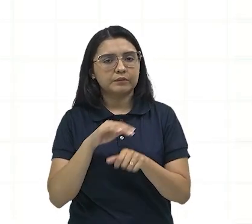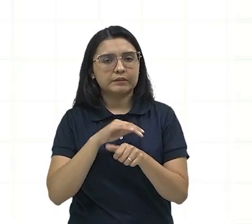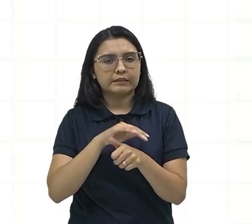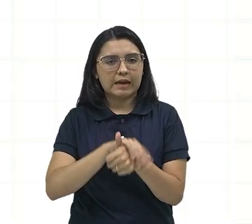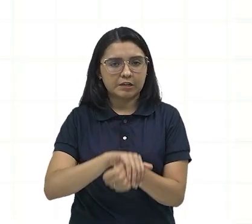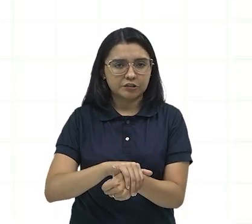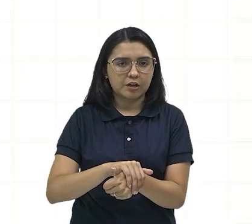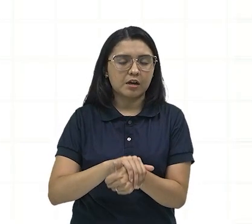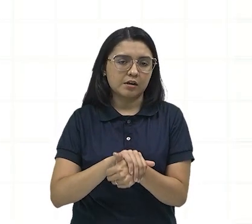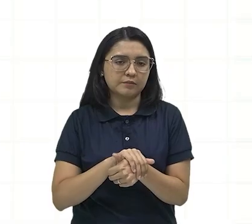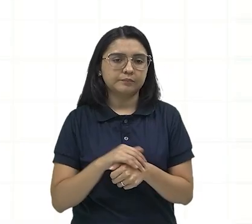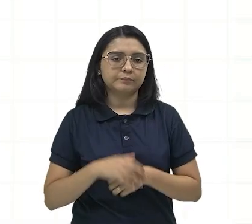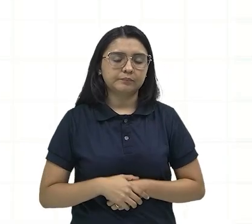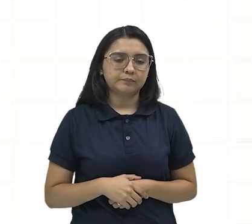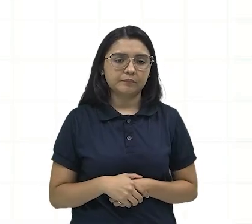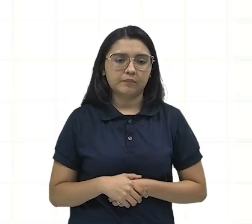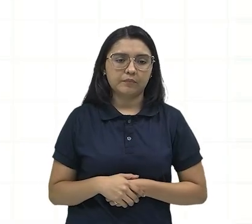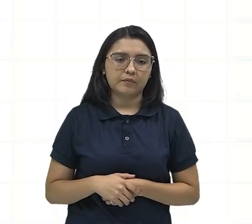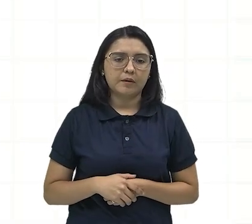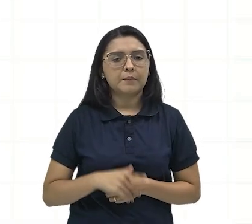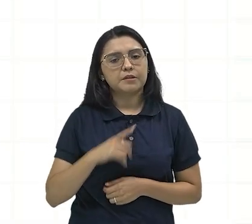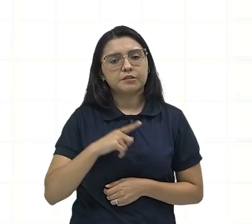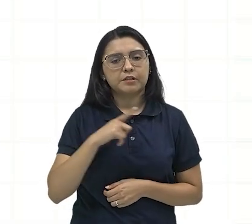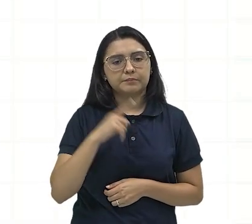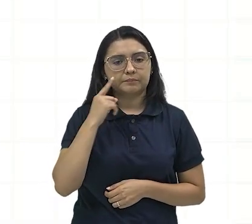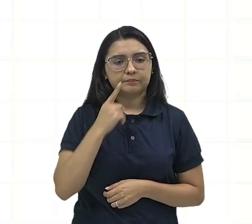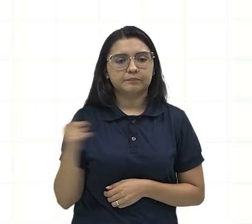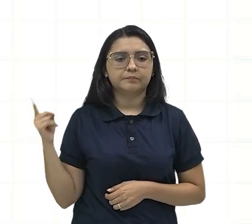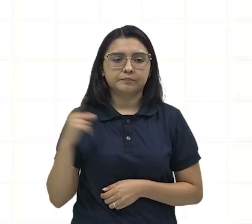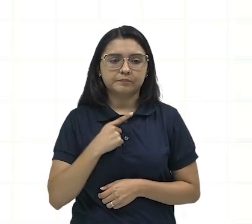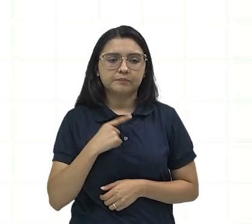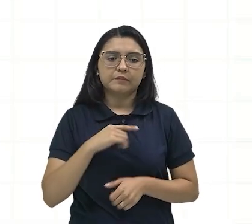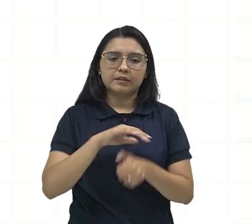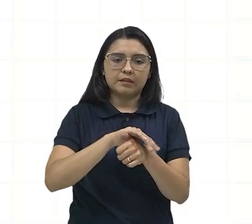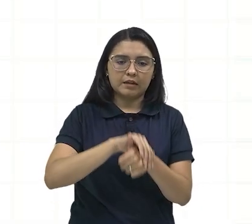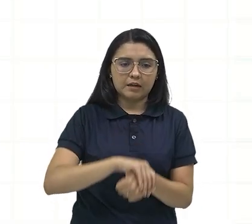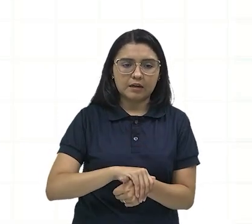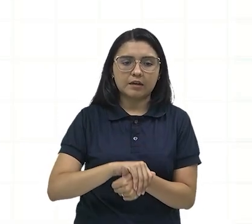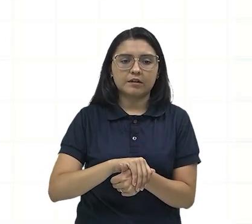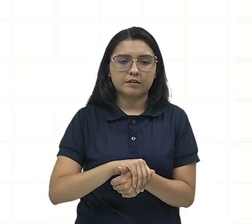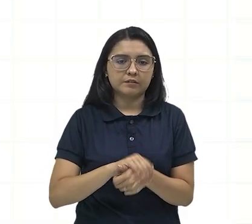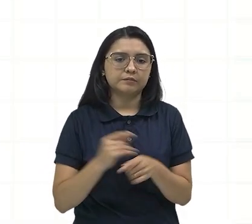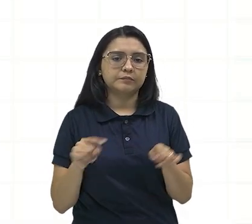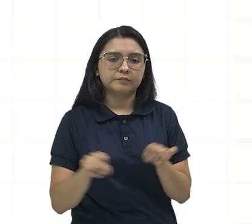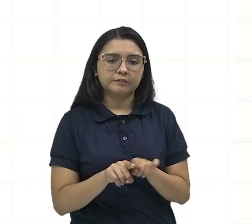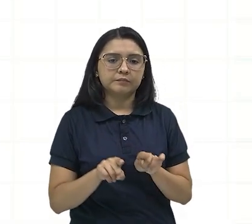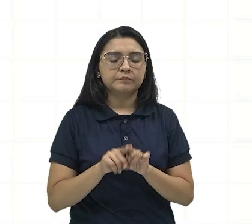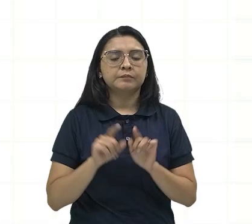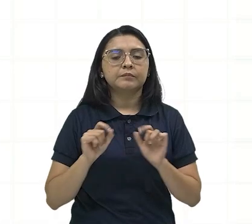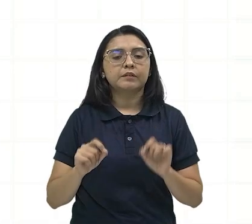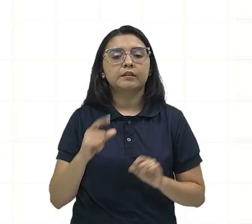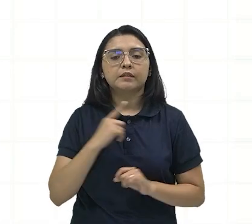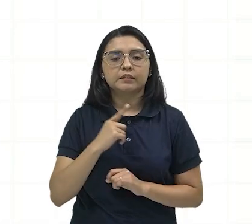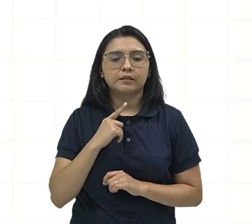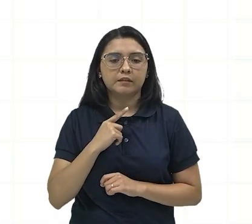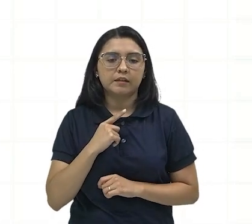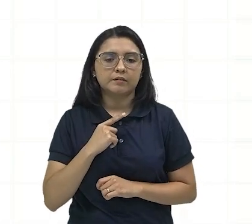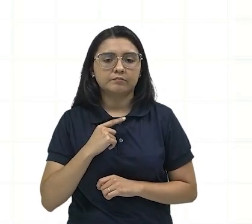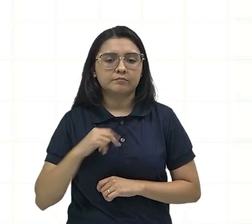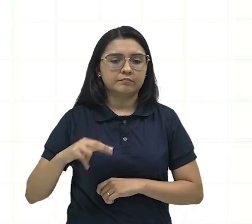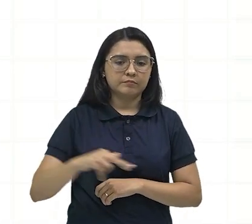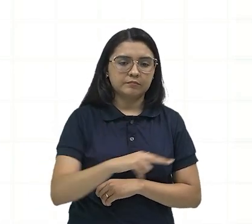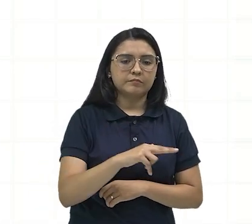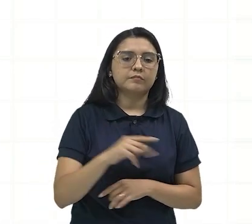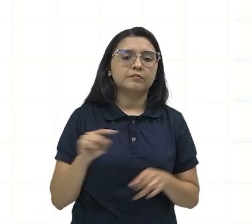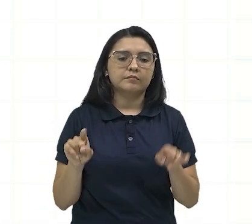imagem anterior, mas está aqui, né, em geral, os tracajás, tartarugas, os quelônios, né? Também esses